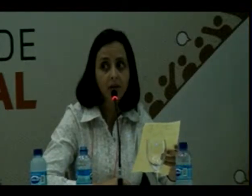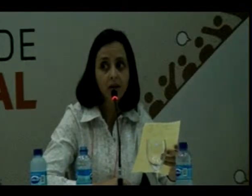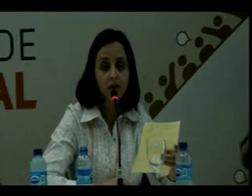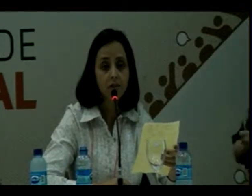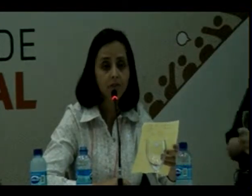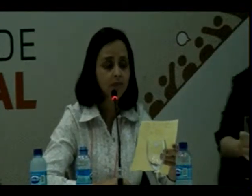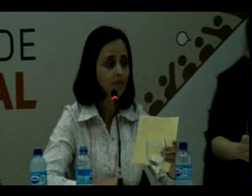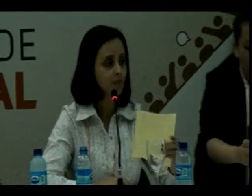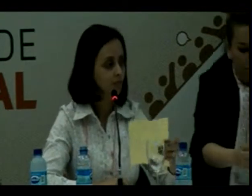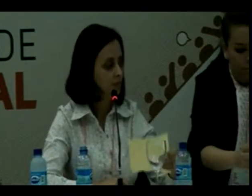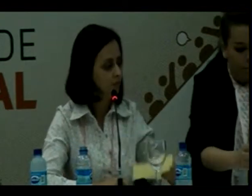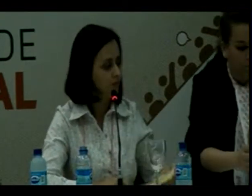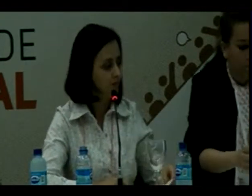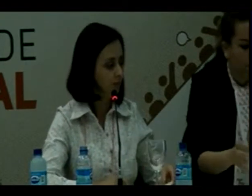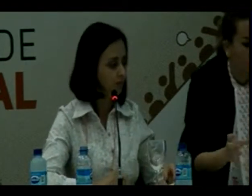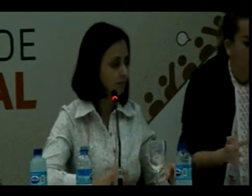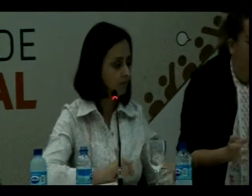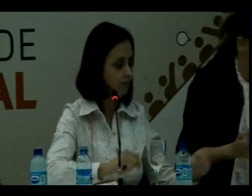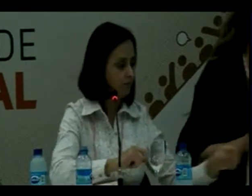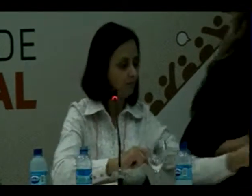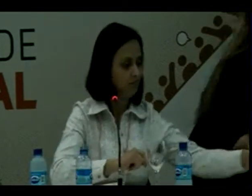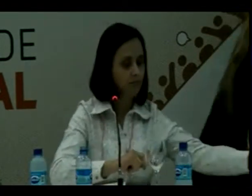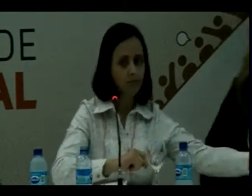do Herbert.